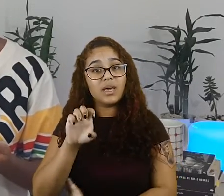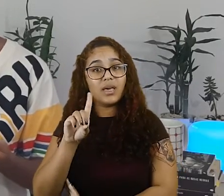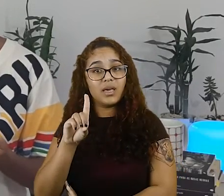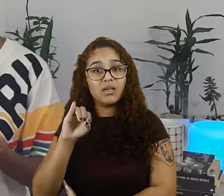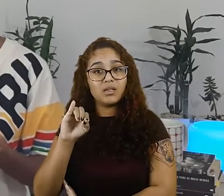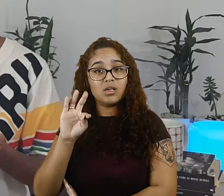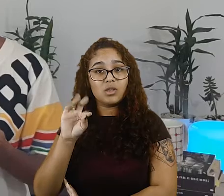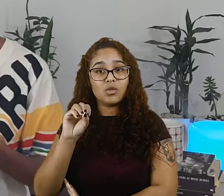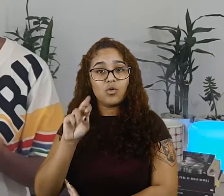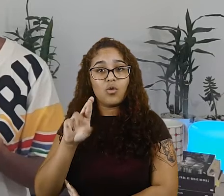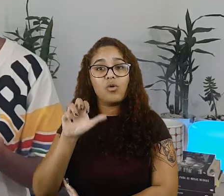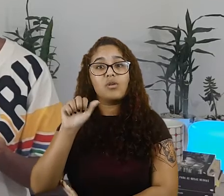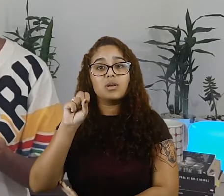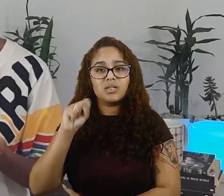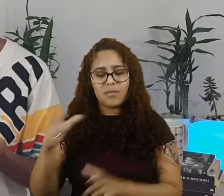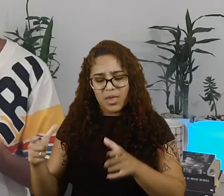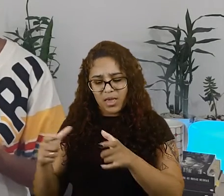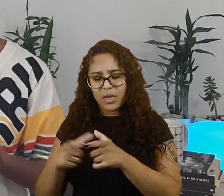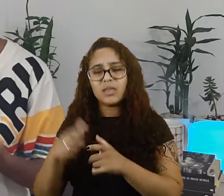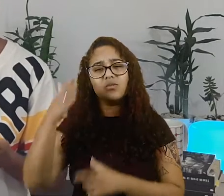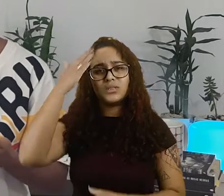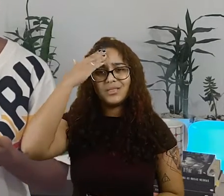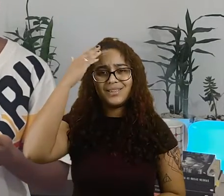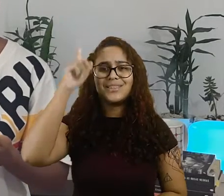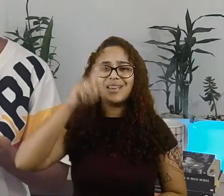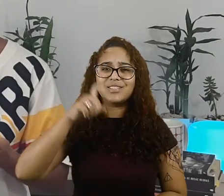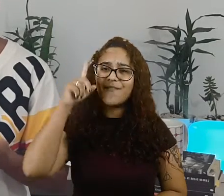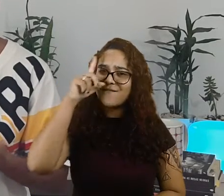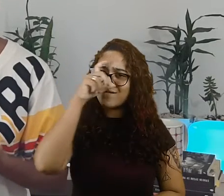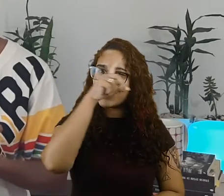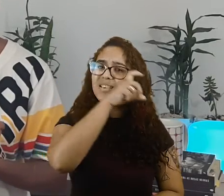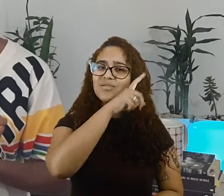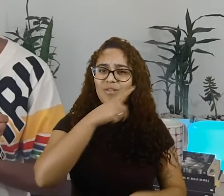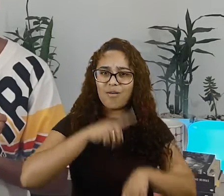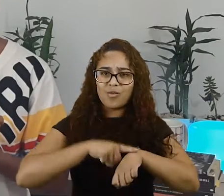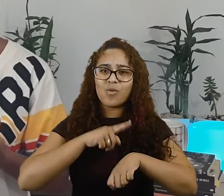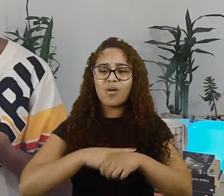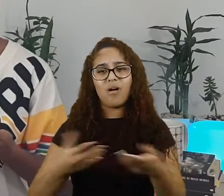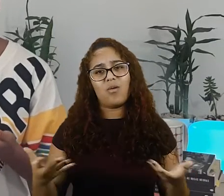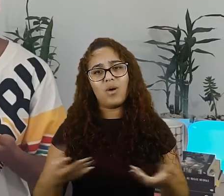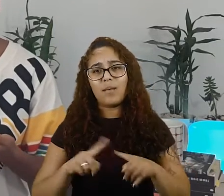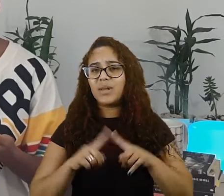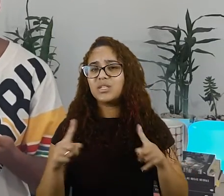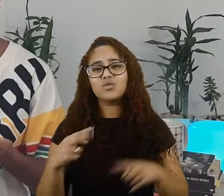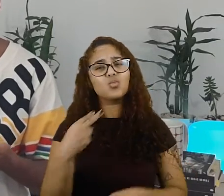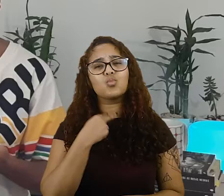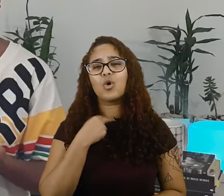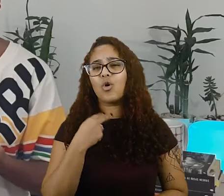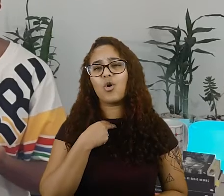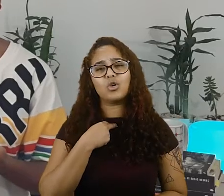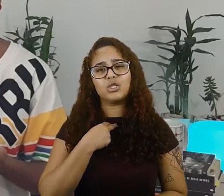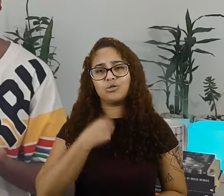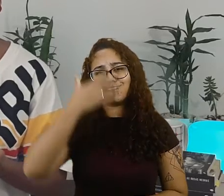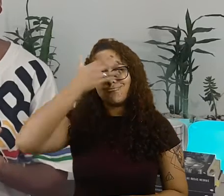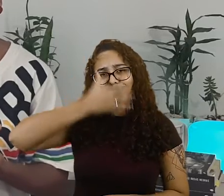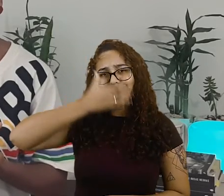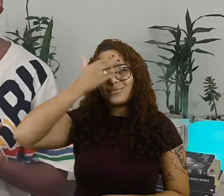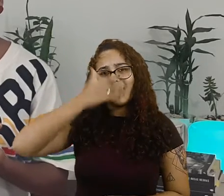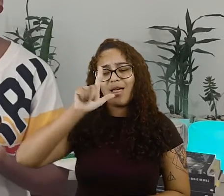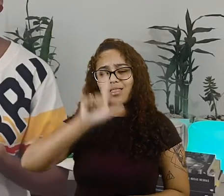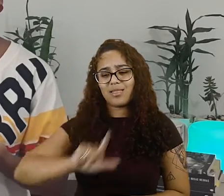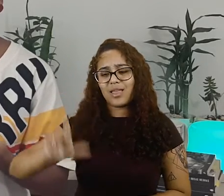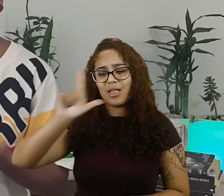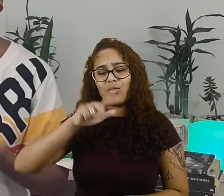deles, comprar também editoras pequenas. Eu sei que a gente está passando por um momento bem complicado, mas a gente não pode